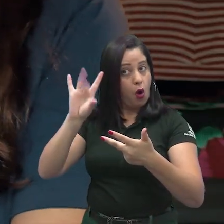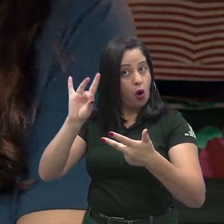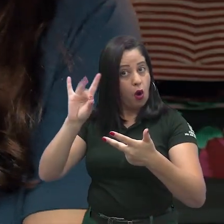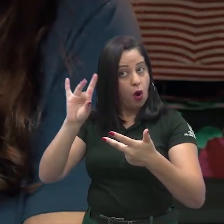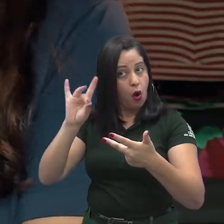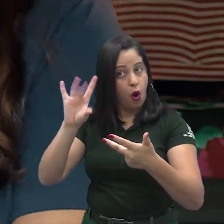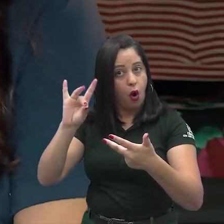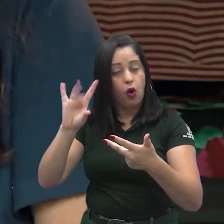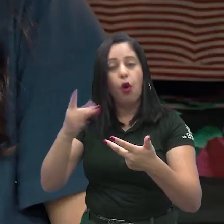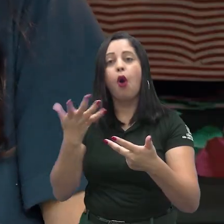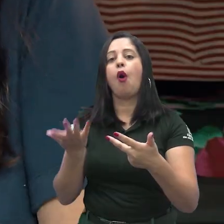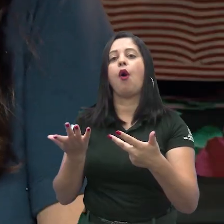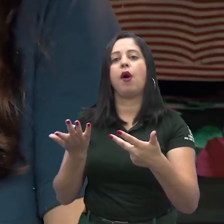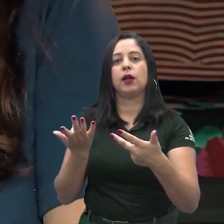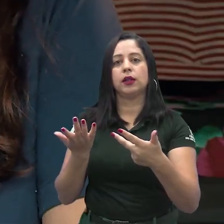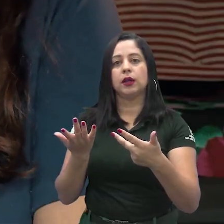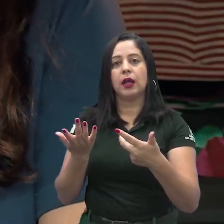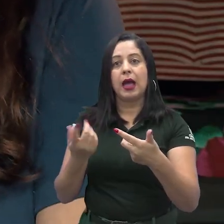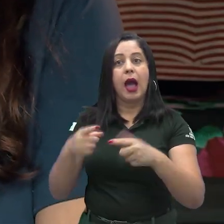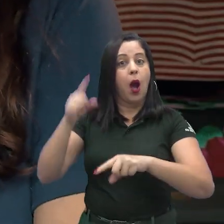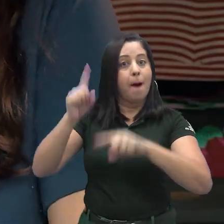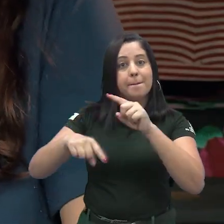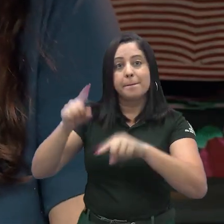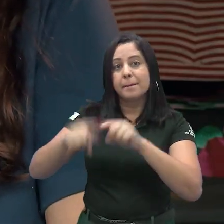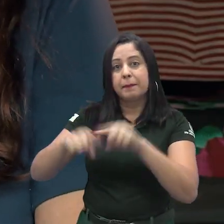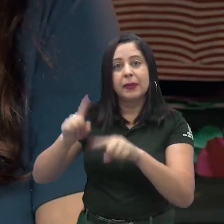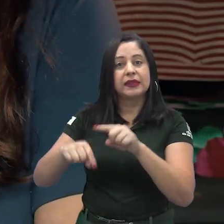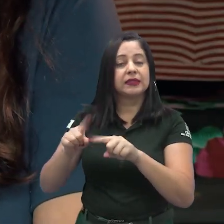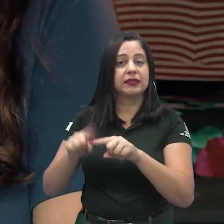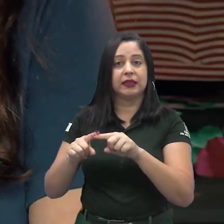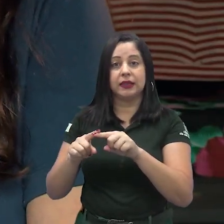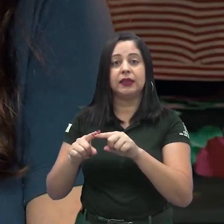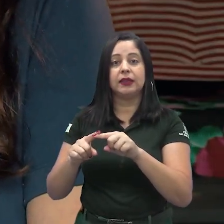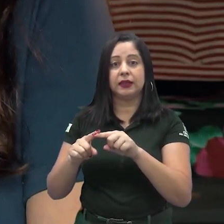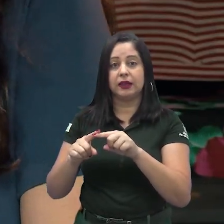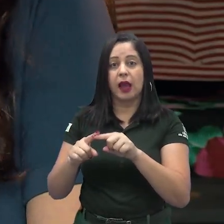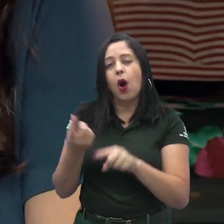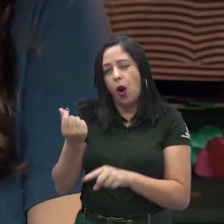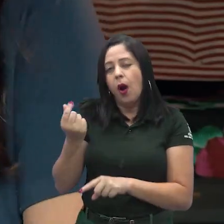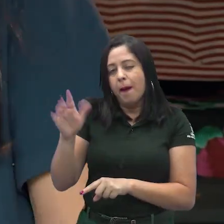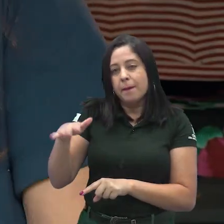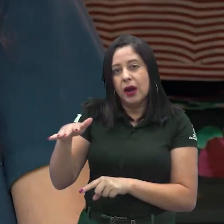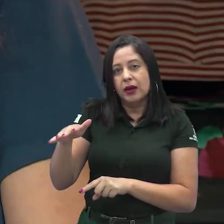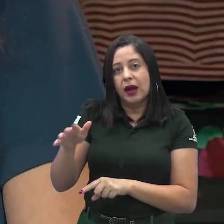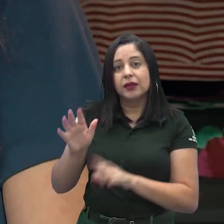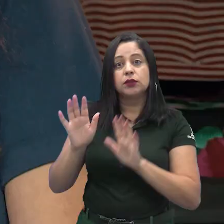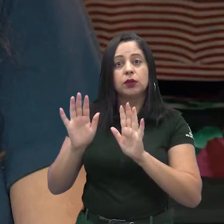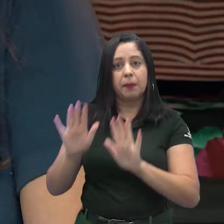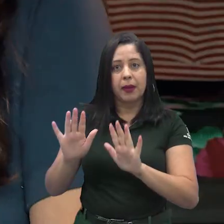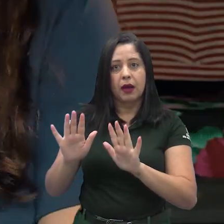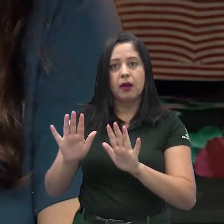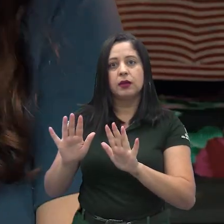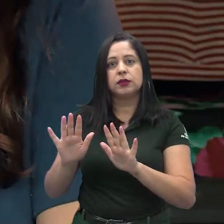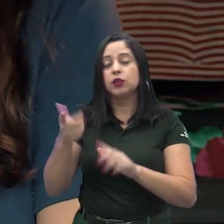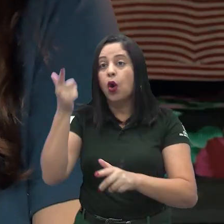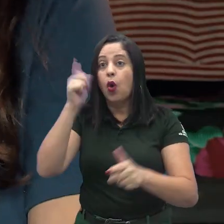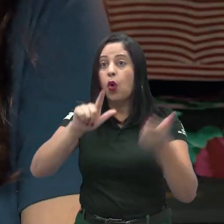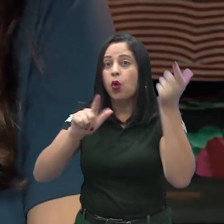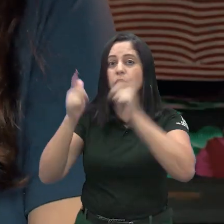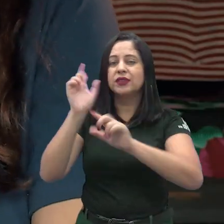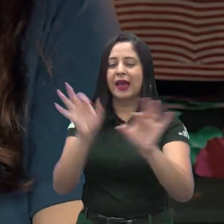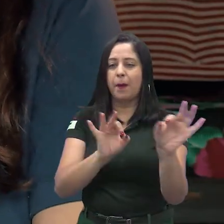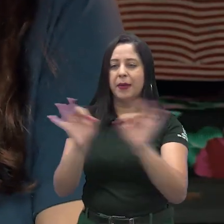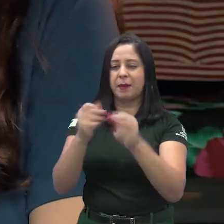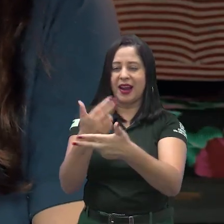uma cola à base de polvilho, tudo. É um material de praticamente baixo custo, onde a gente consegue